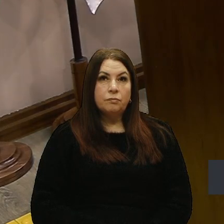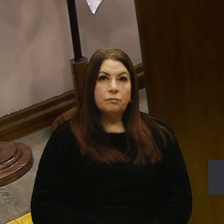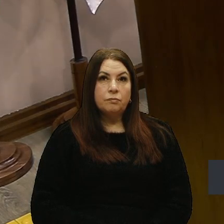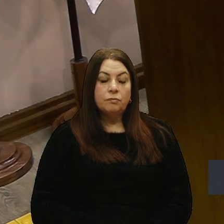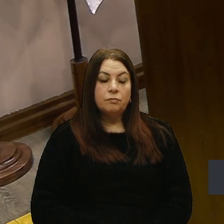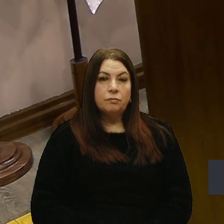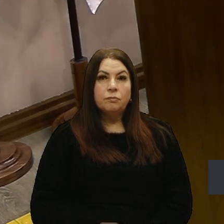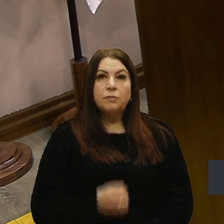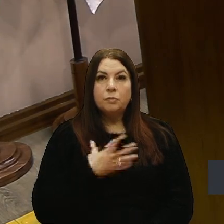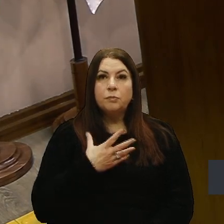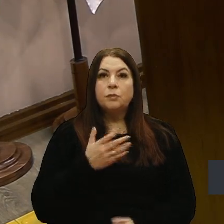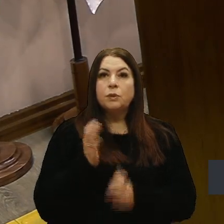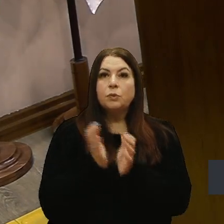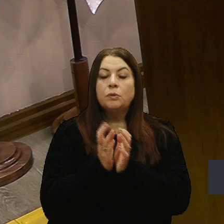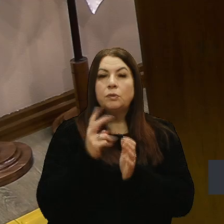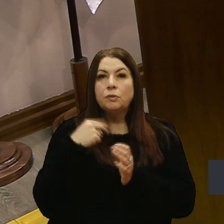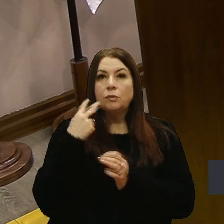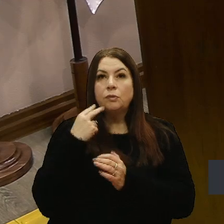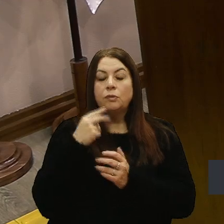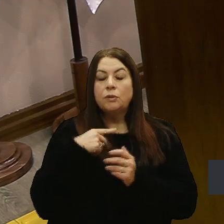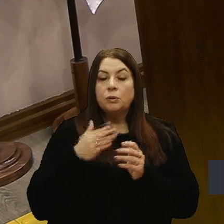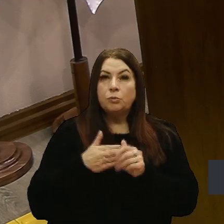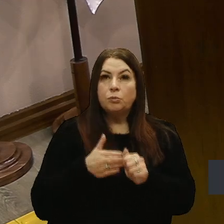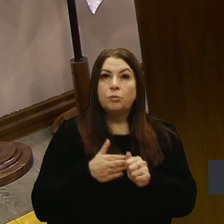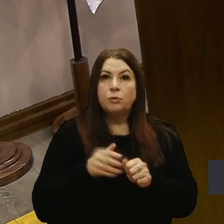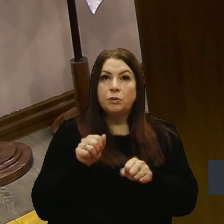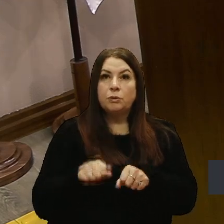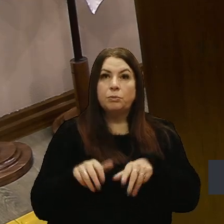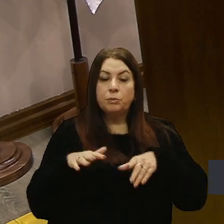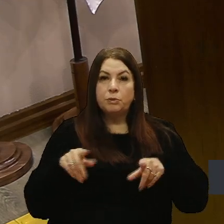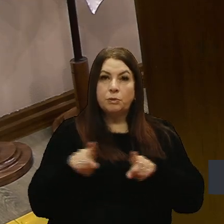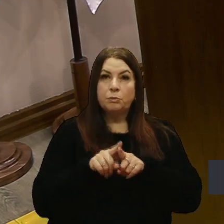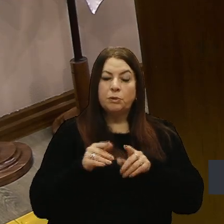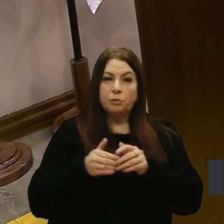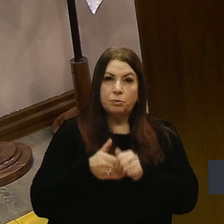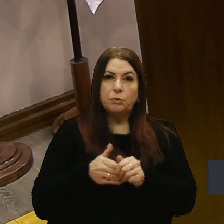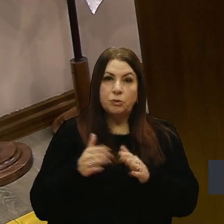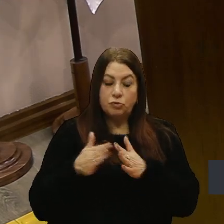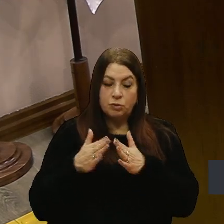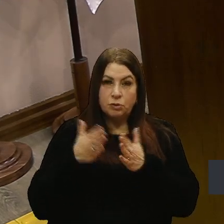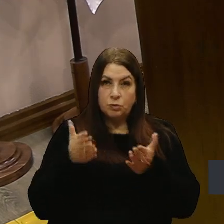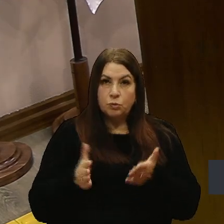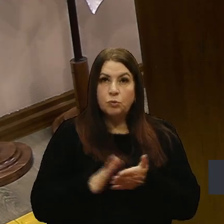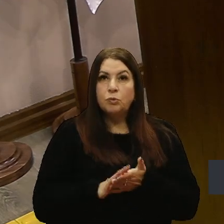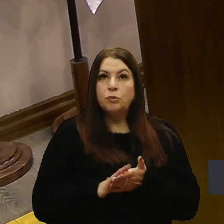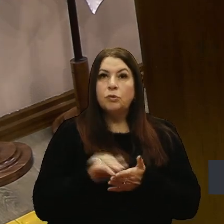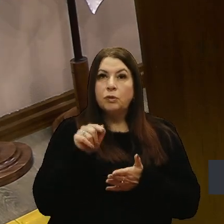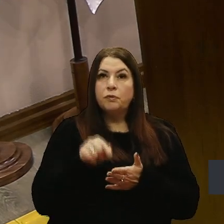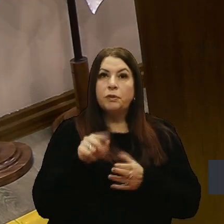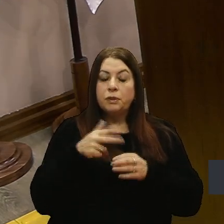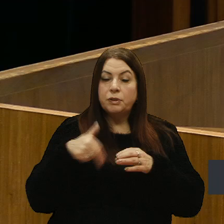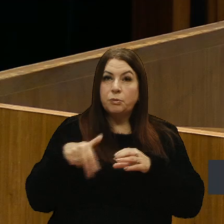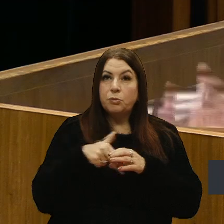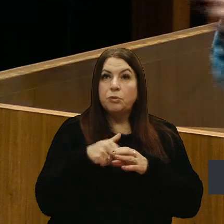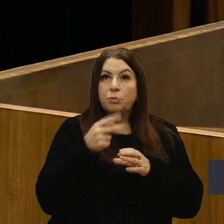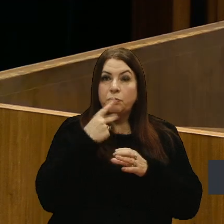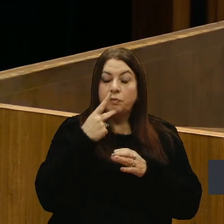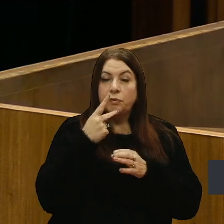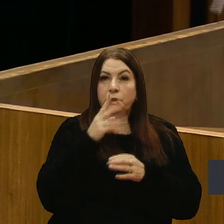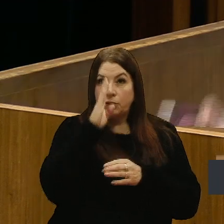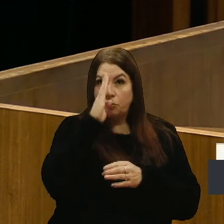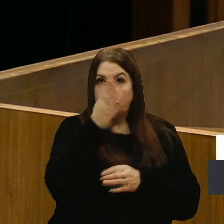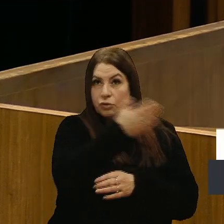Bom, muito bem, colegas vereadores, quem nos acompanha no plenário, quem nos acompanha de casa, hoje eu venho a essa tribuna para poder me